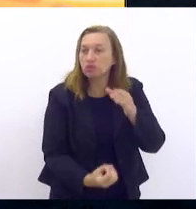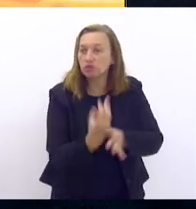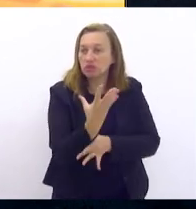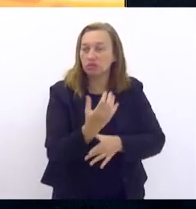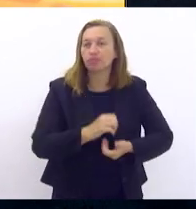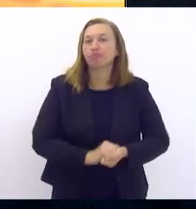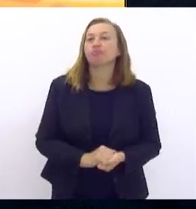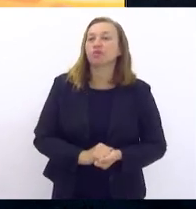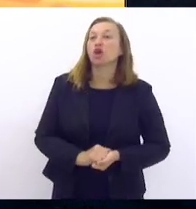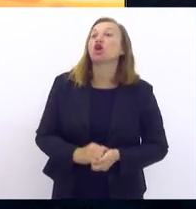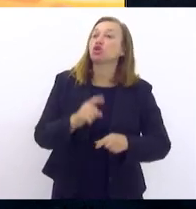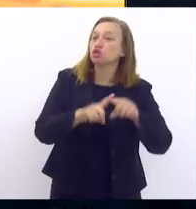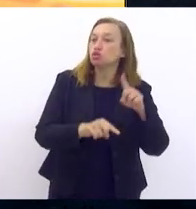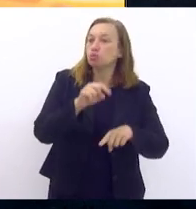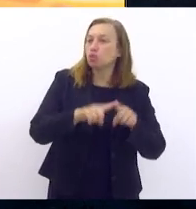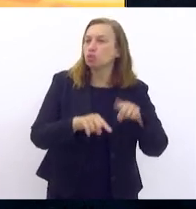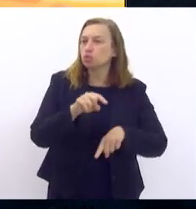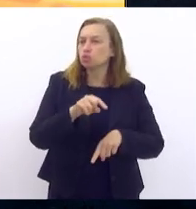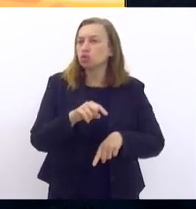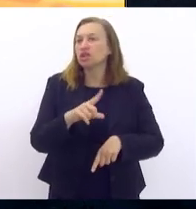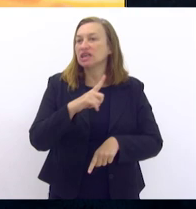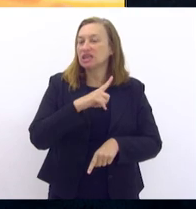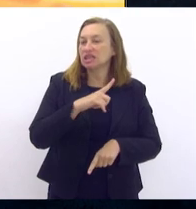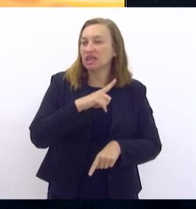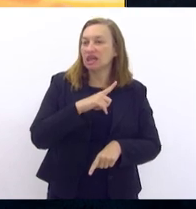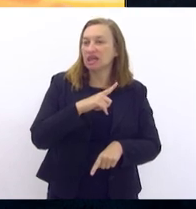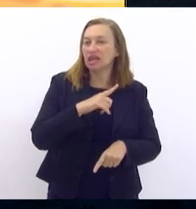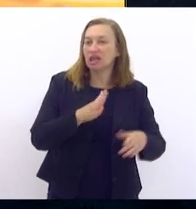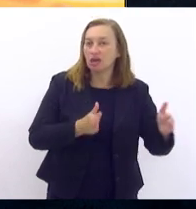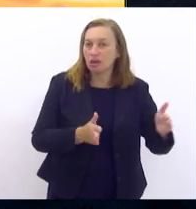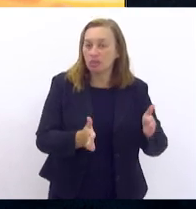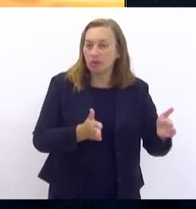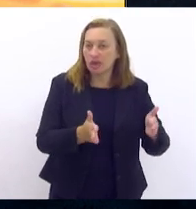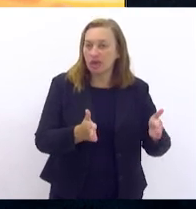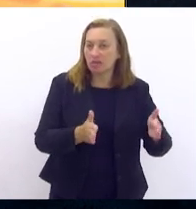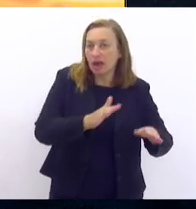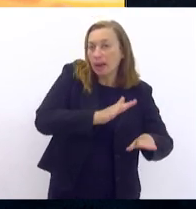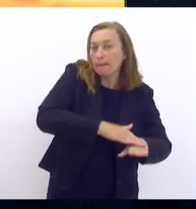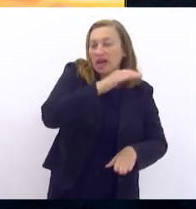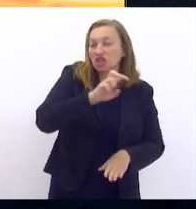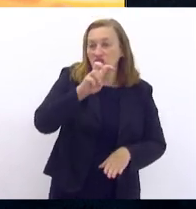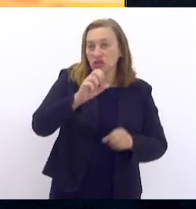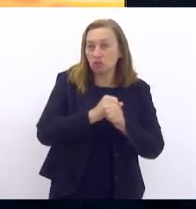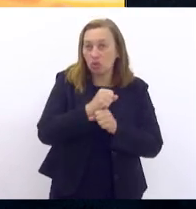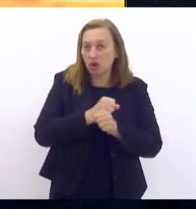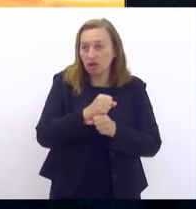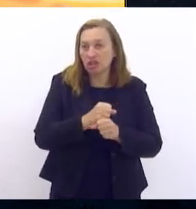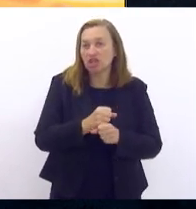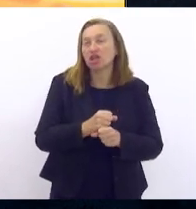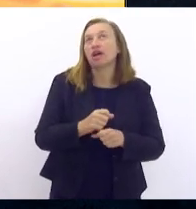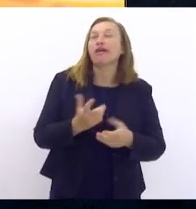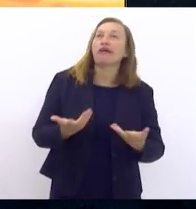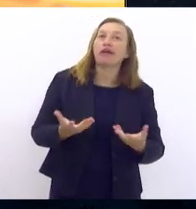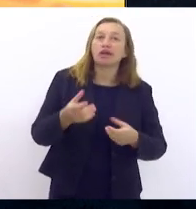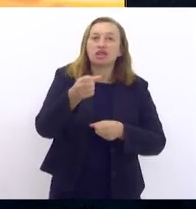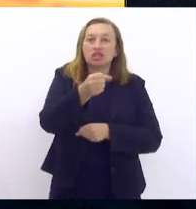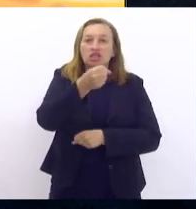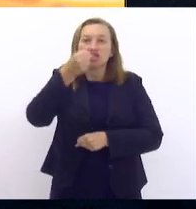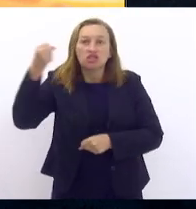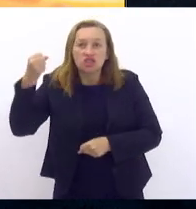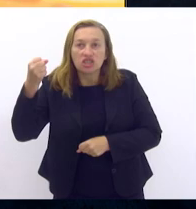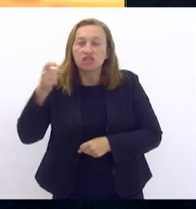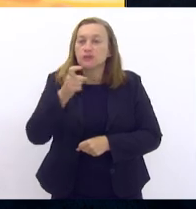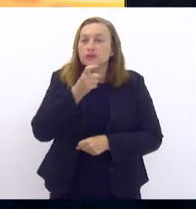e os produtos que têm vida útil acima de cinco anos que é o caso da geladeira do painel do carro do